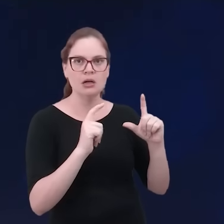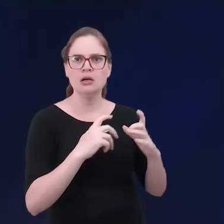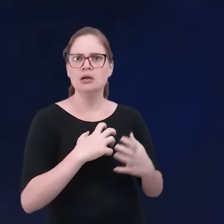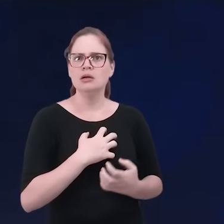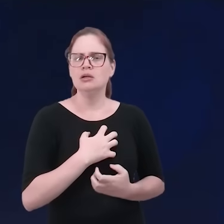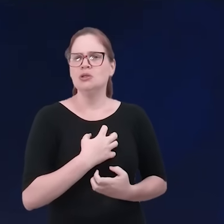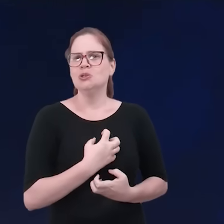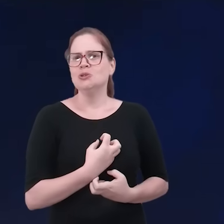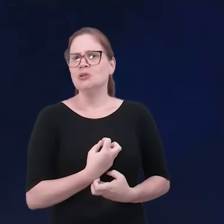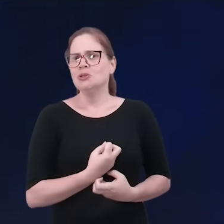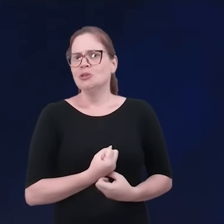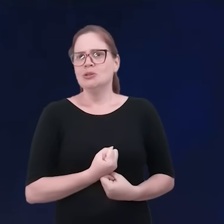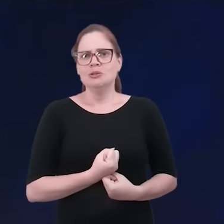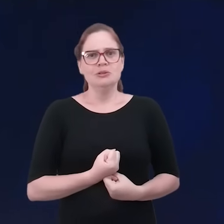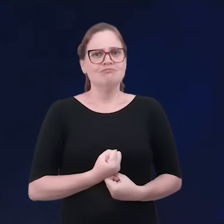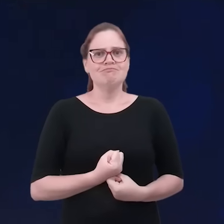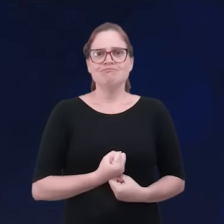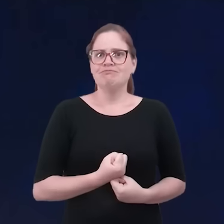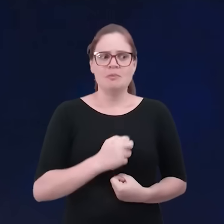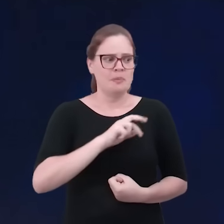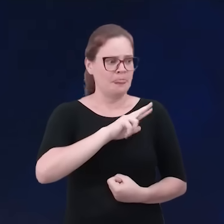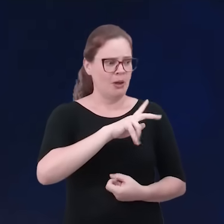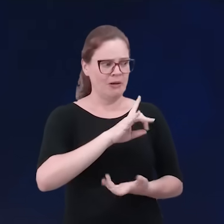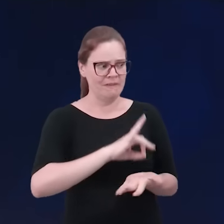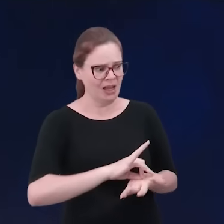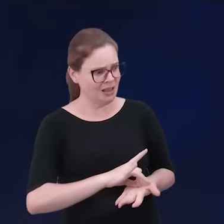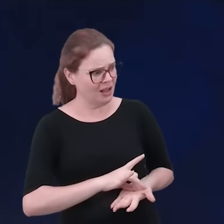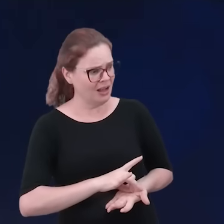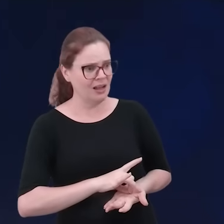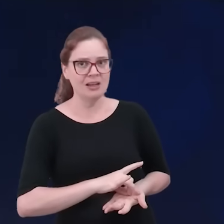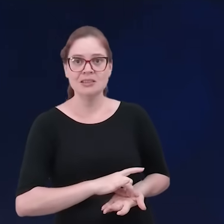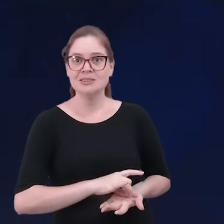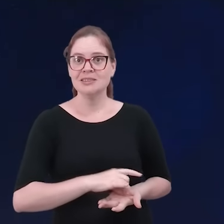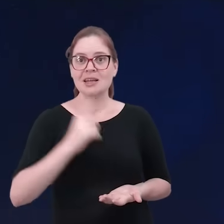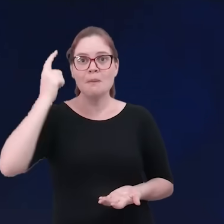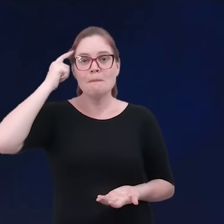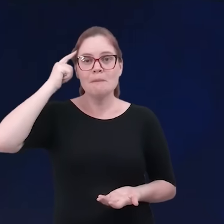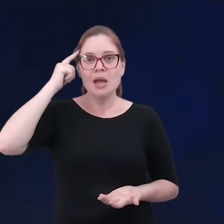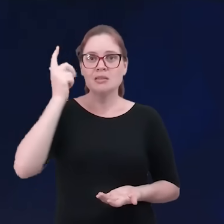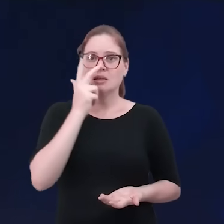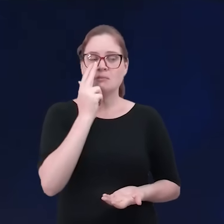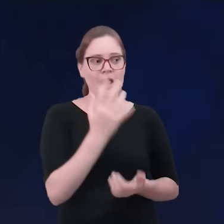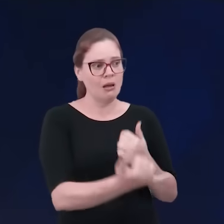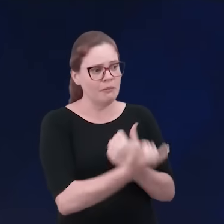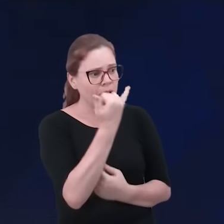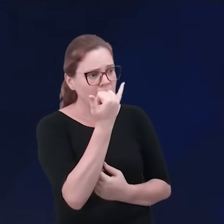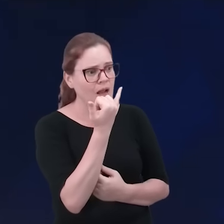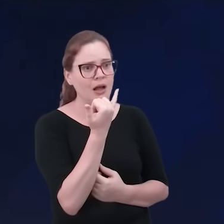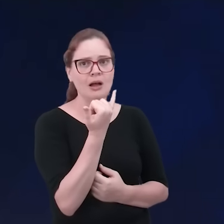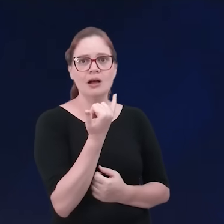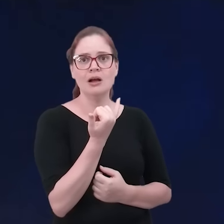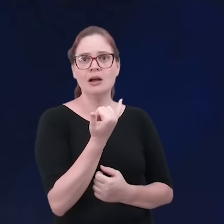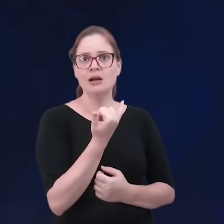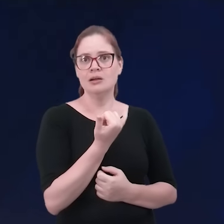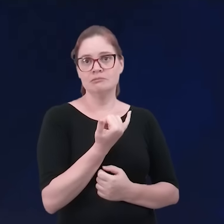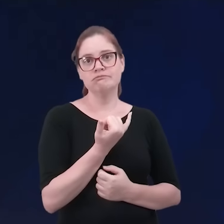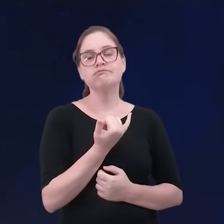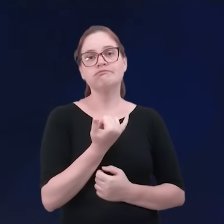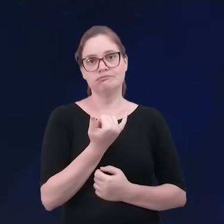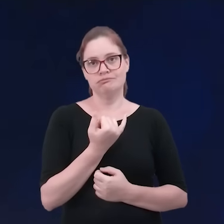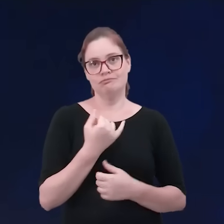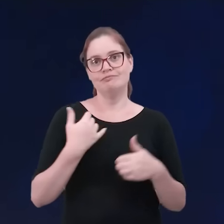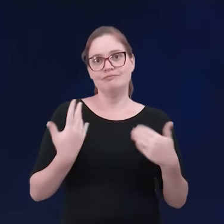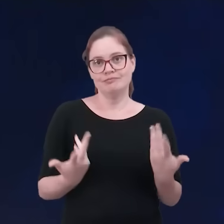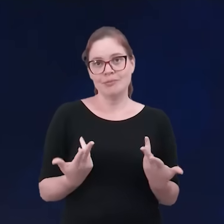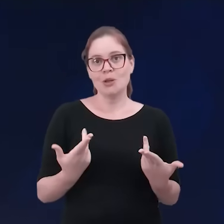sente frustrado, se sente derrotado, se sente até mesmo como tivesse sido enganado. E o exemplo